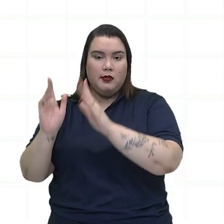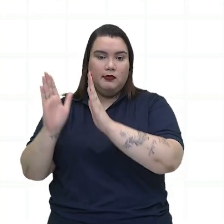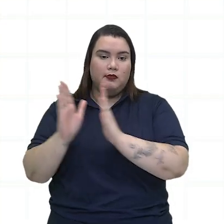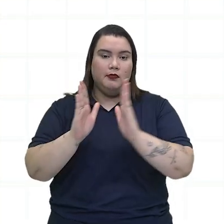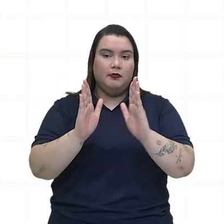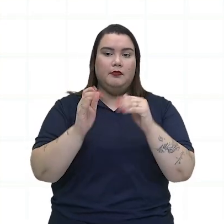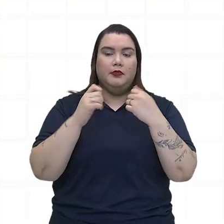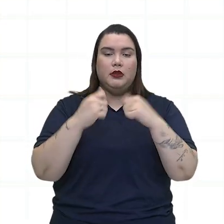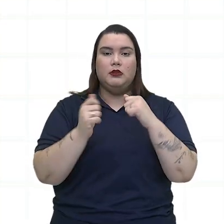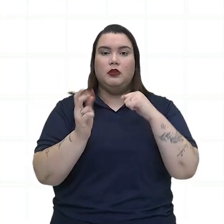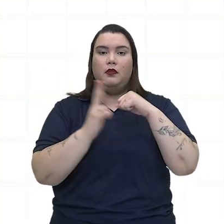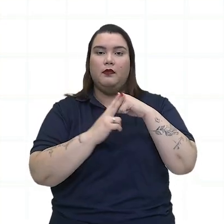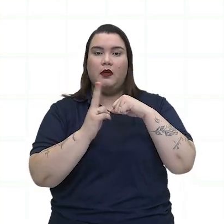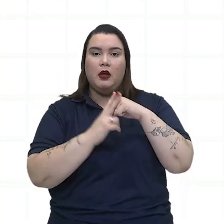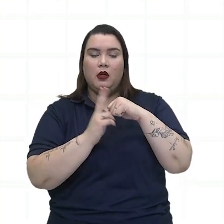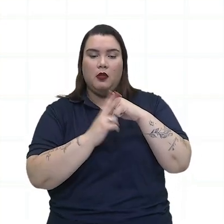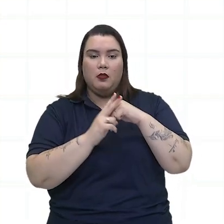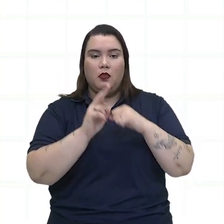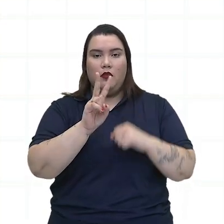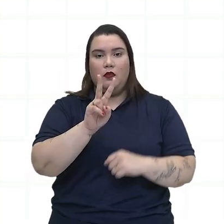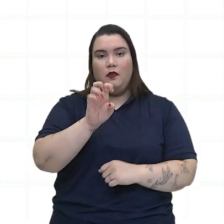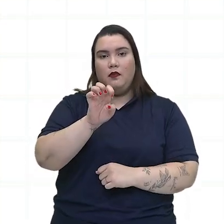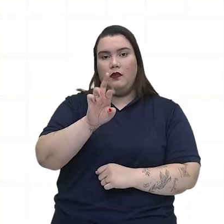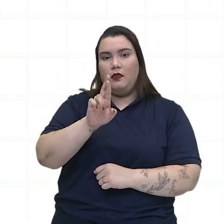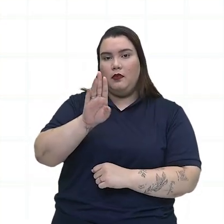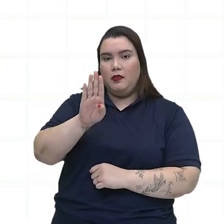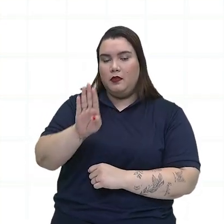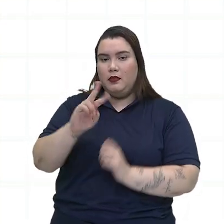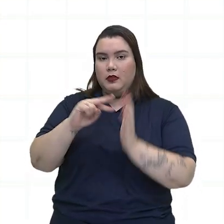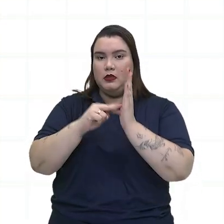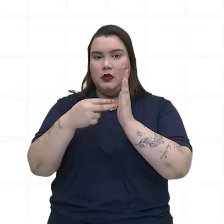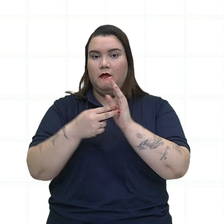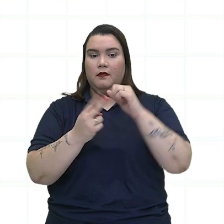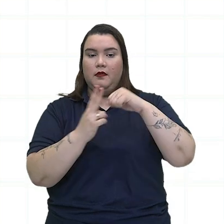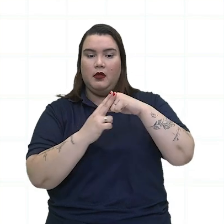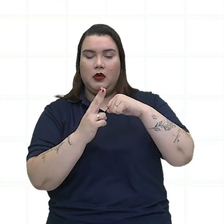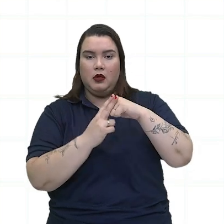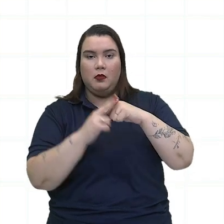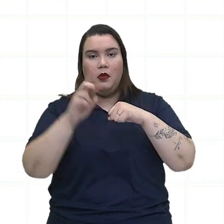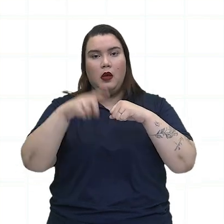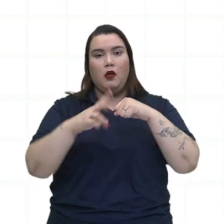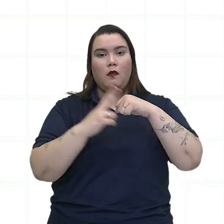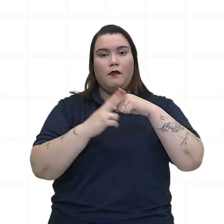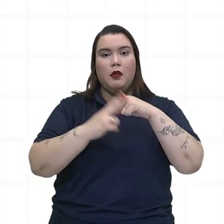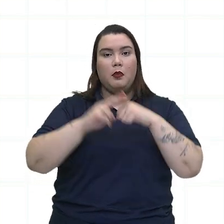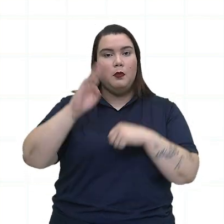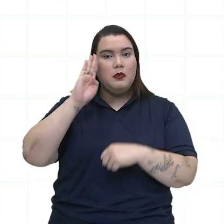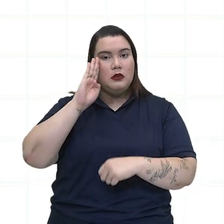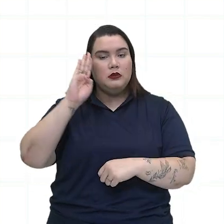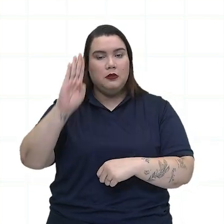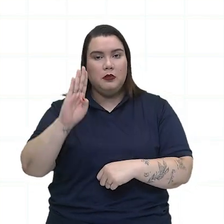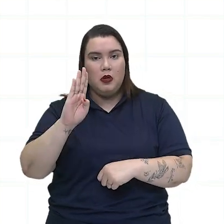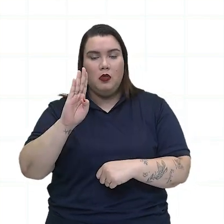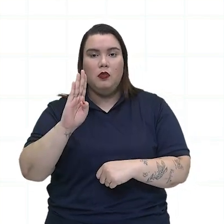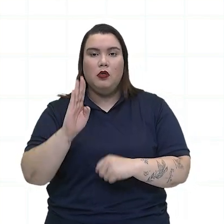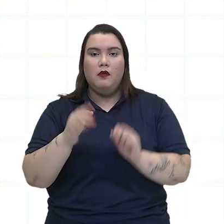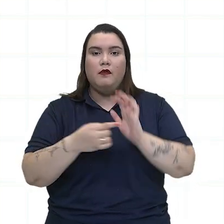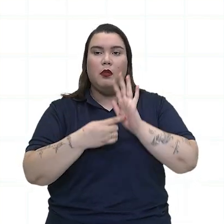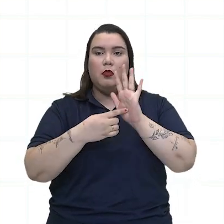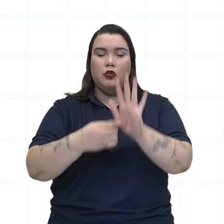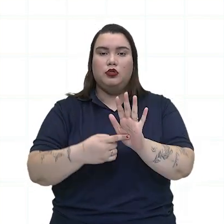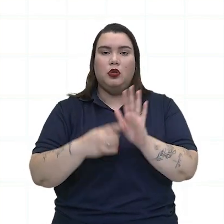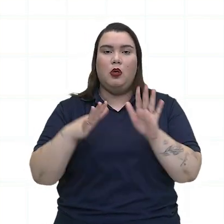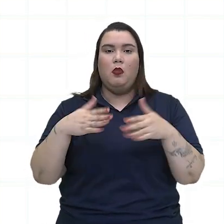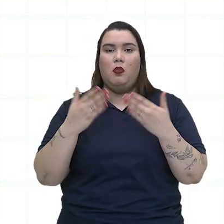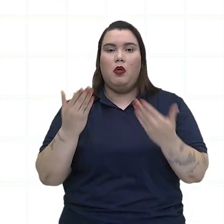Verb, que no caso é um verbo principal que vai expressar a ação da frase, né? Vai